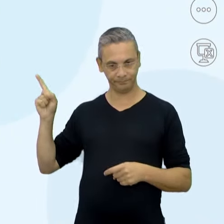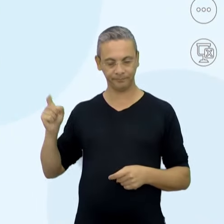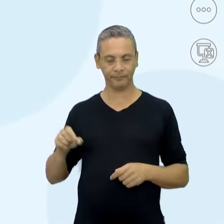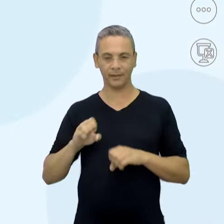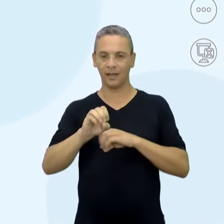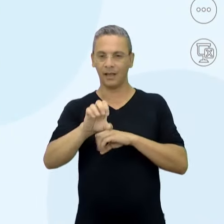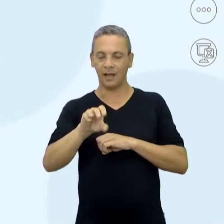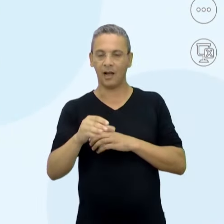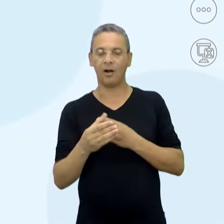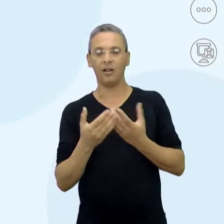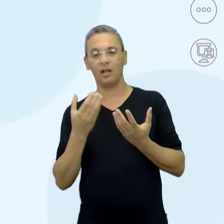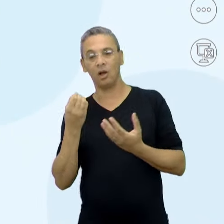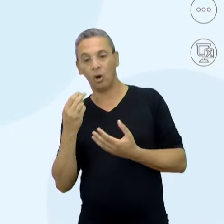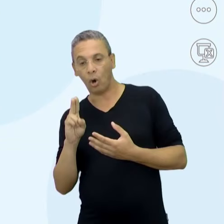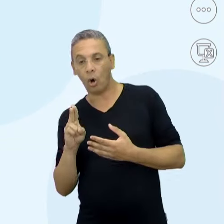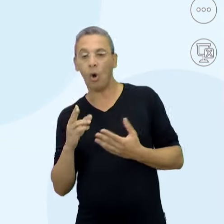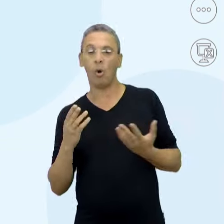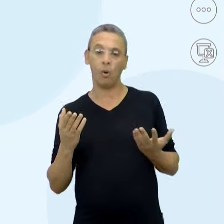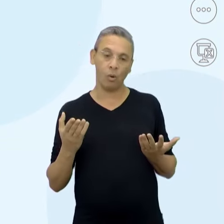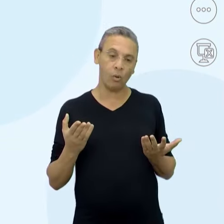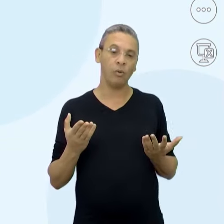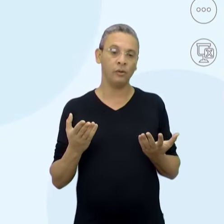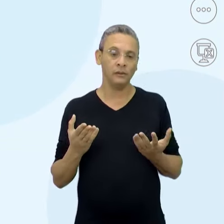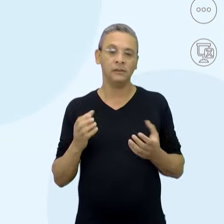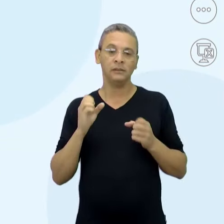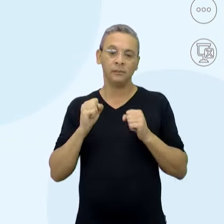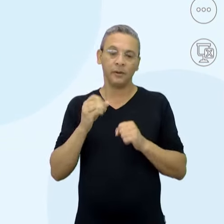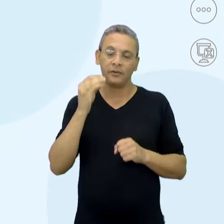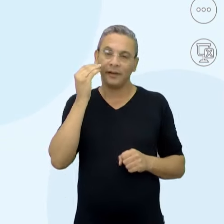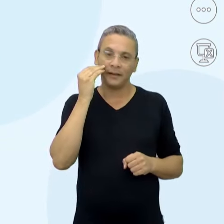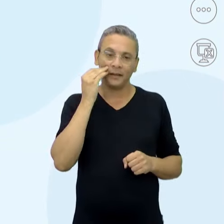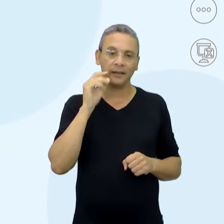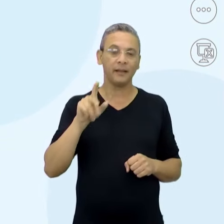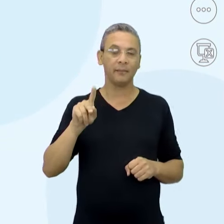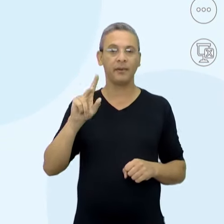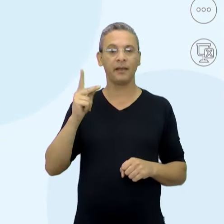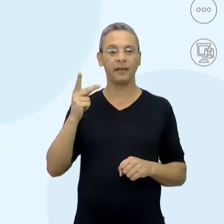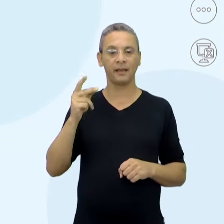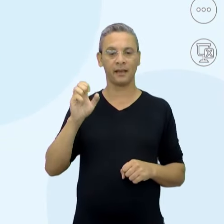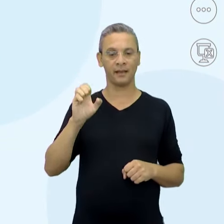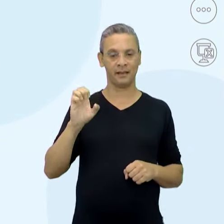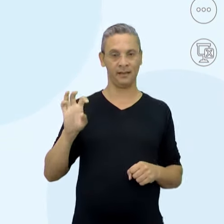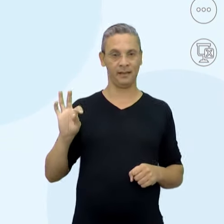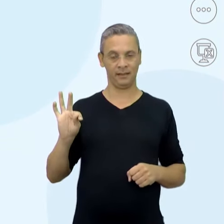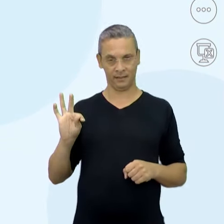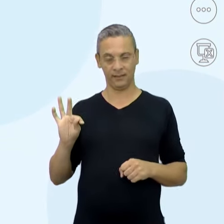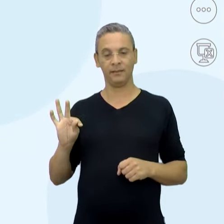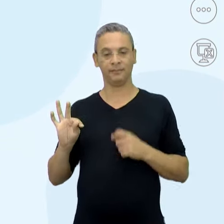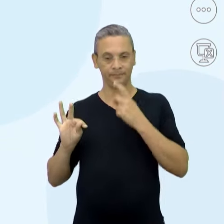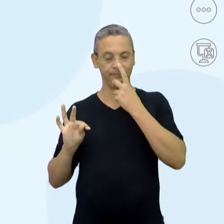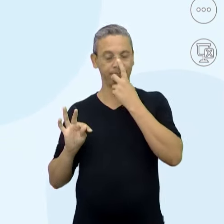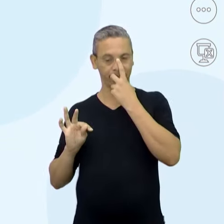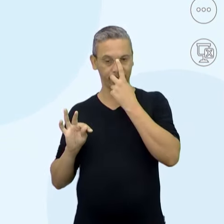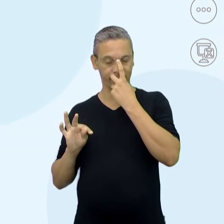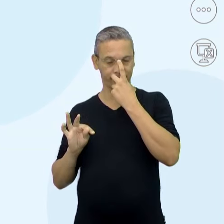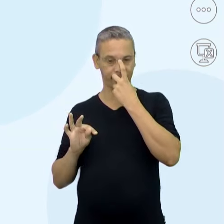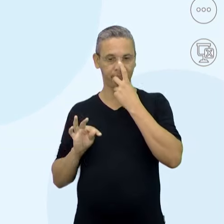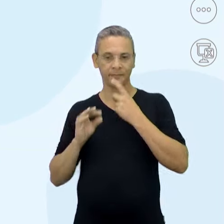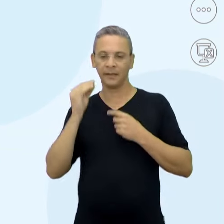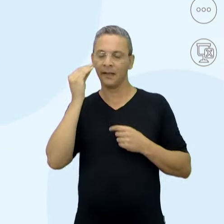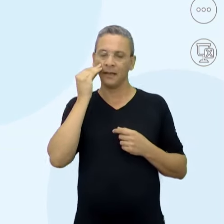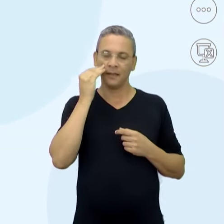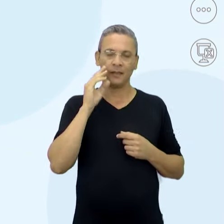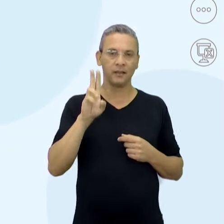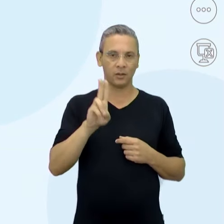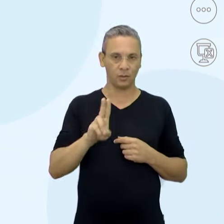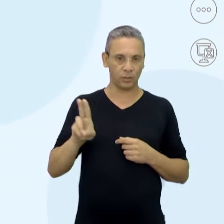aula, ou se for possível, aí, se estiver dentro das suas possibilidades aí de acesso à internet, faça uso